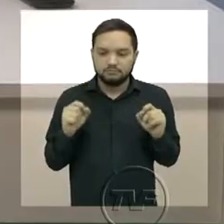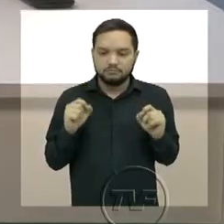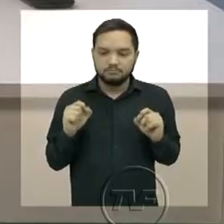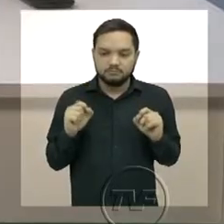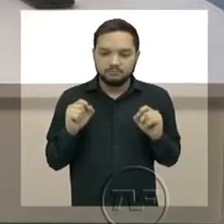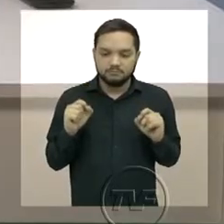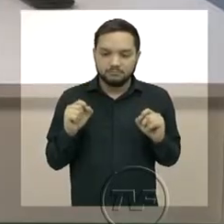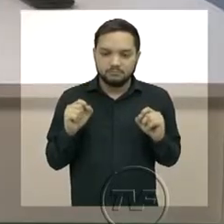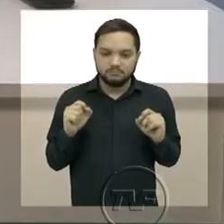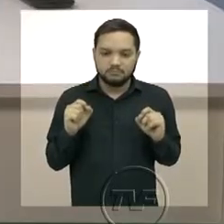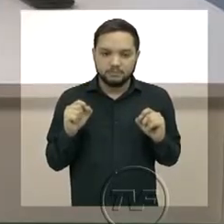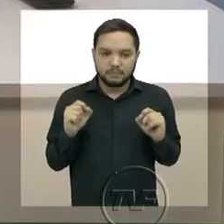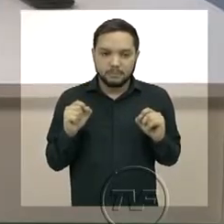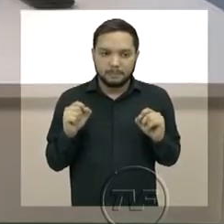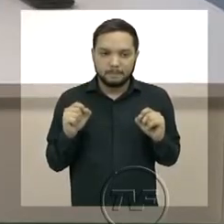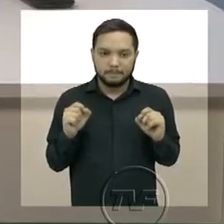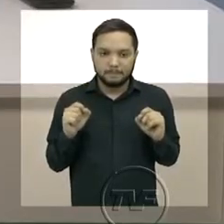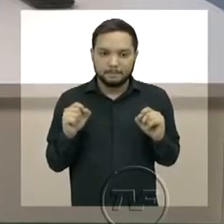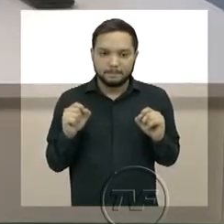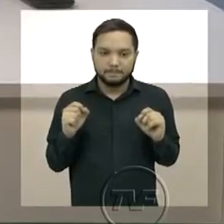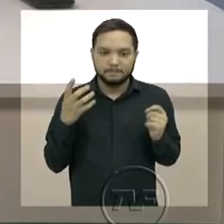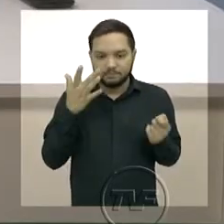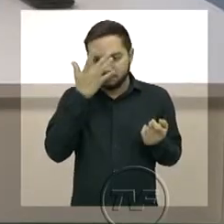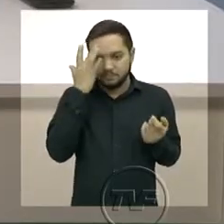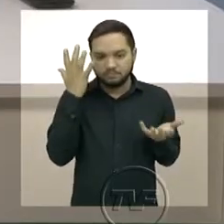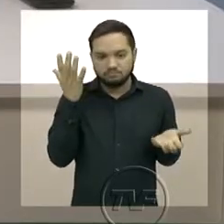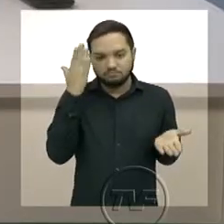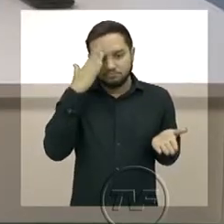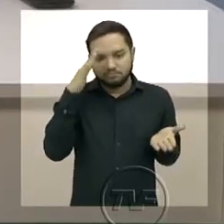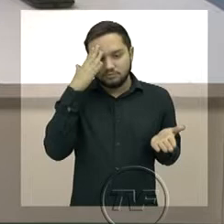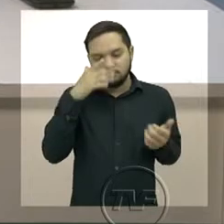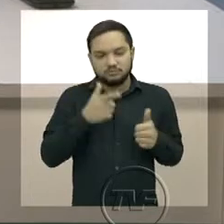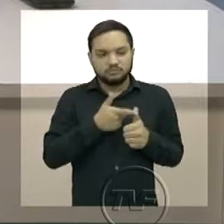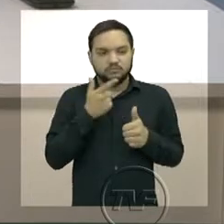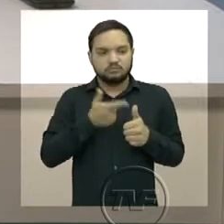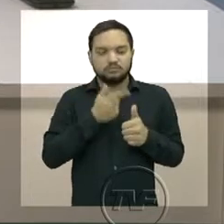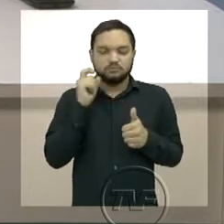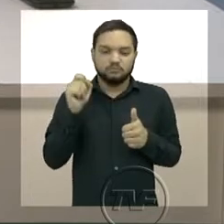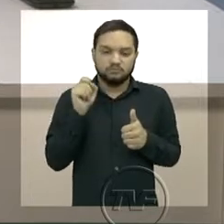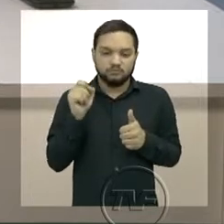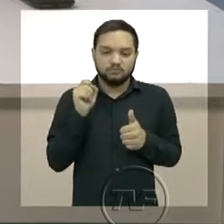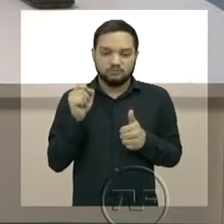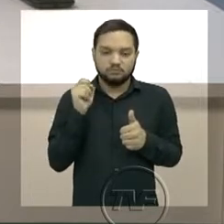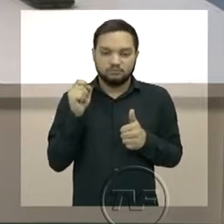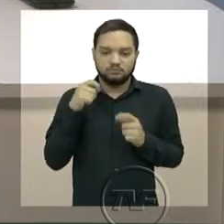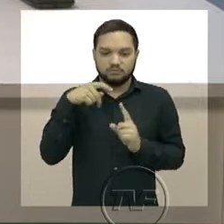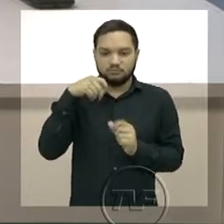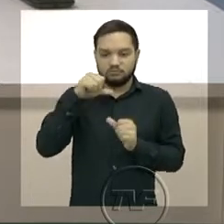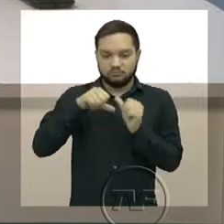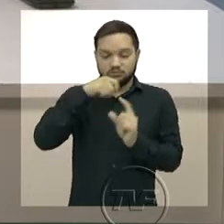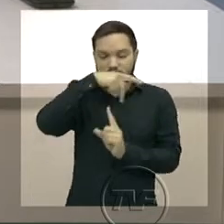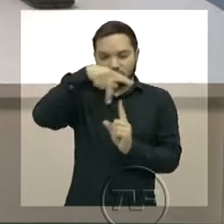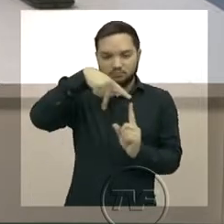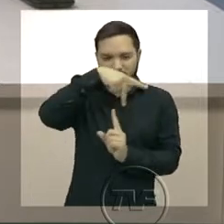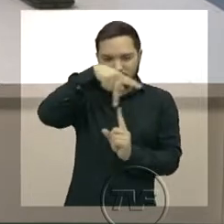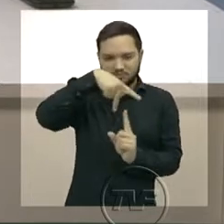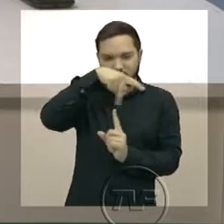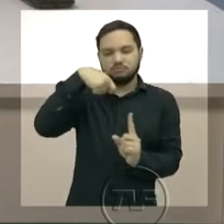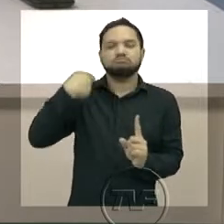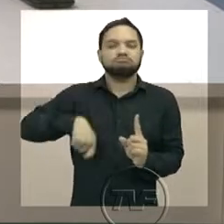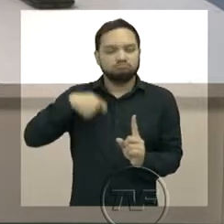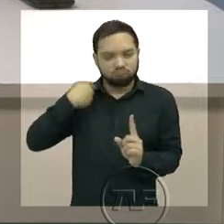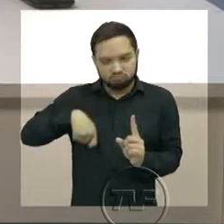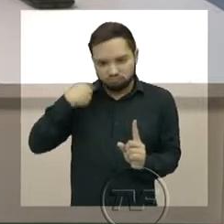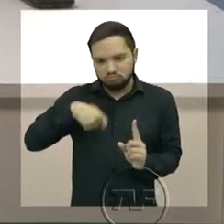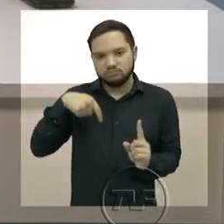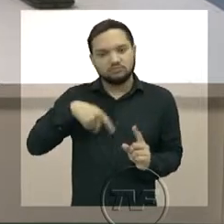busca de entendimento no sentido, primeiro, de que a reforma da Previdência ela é necessária